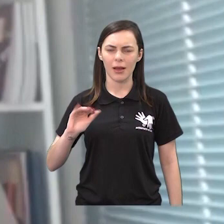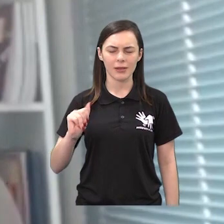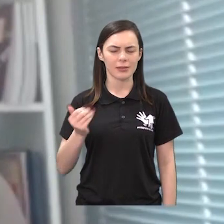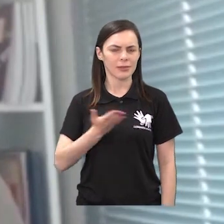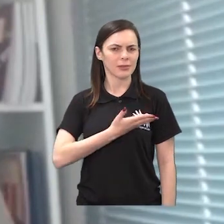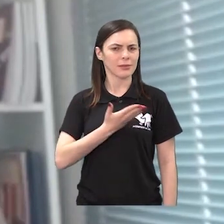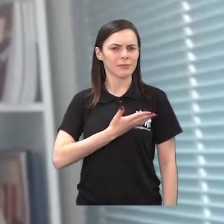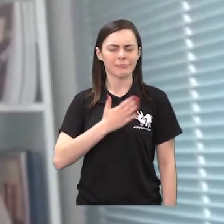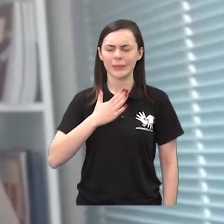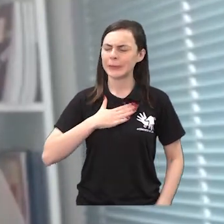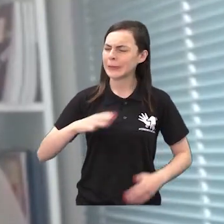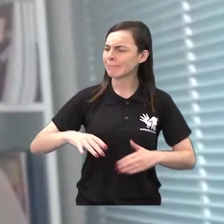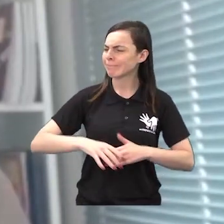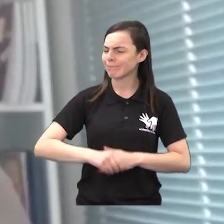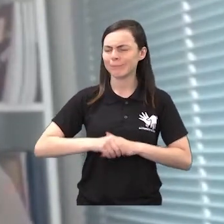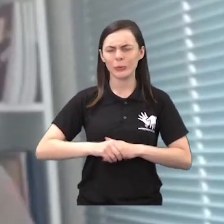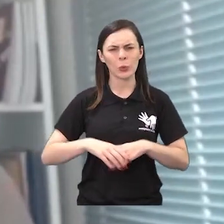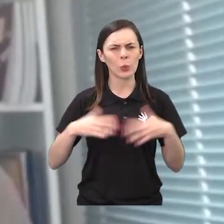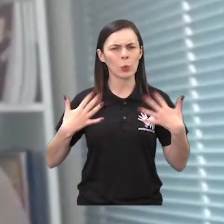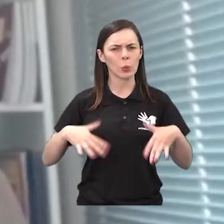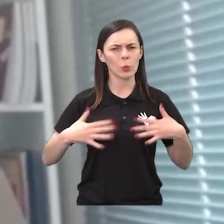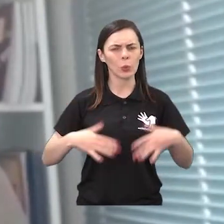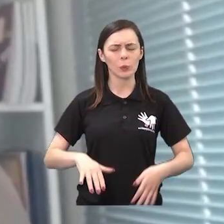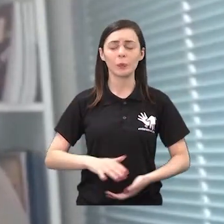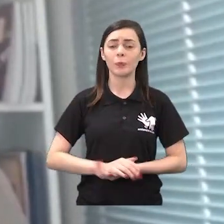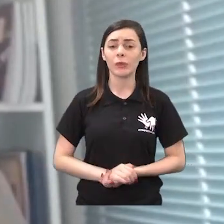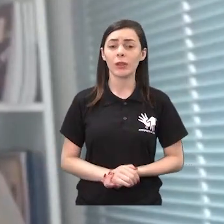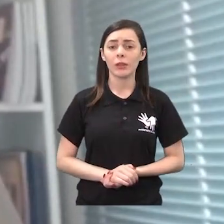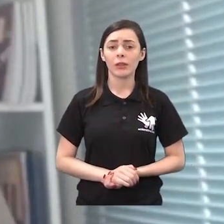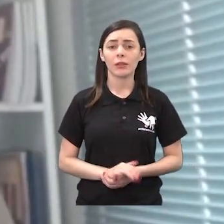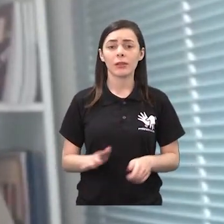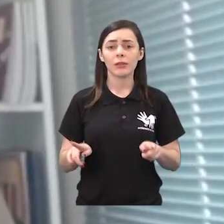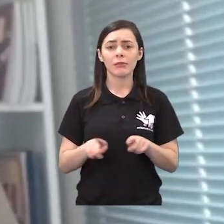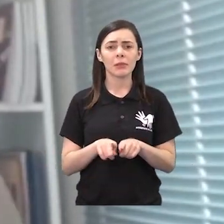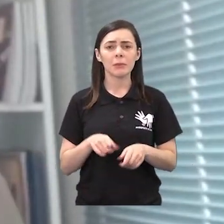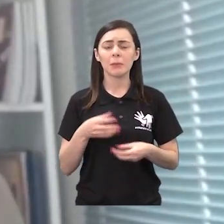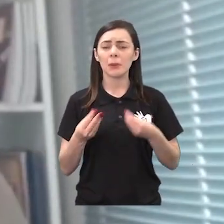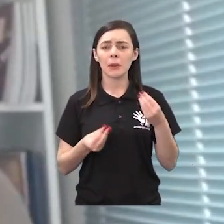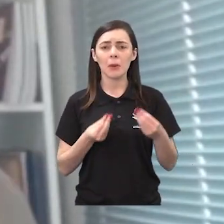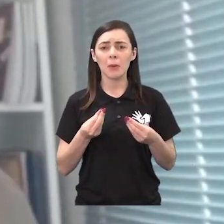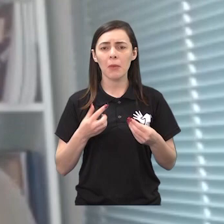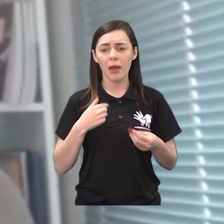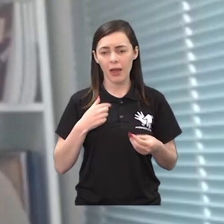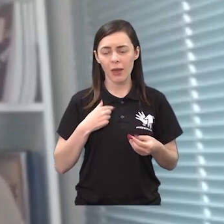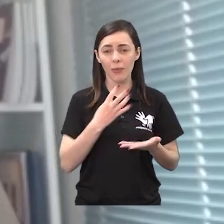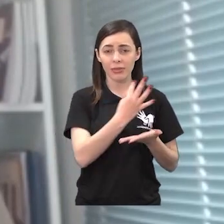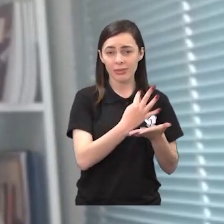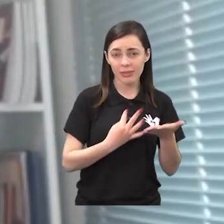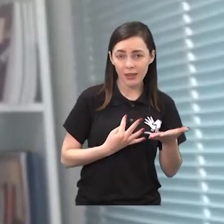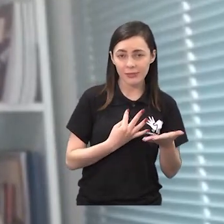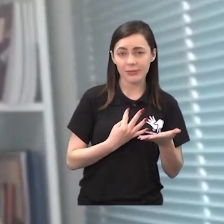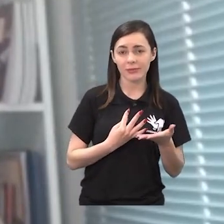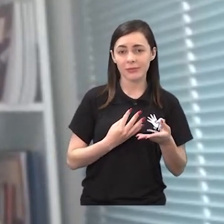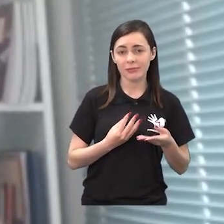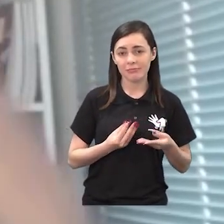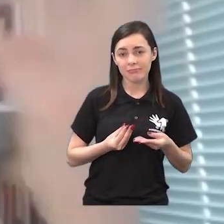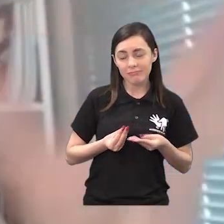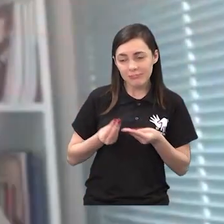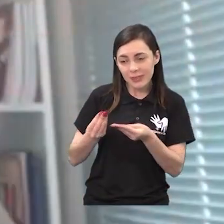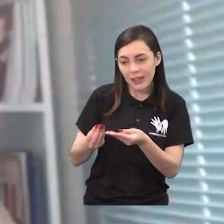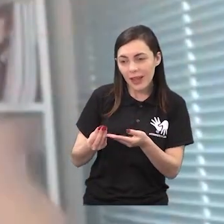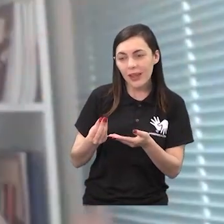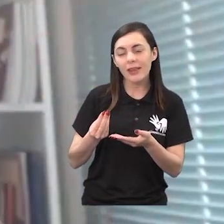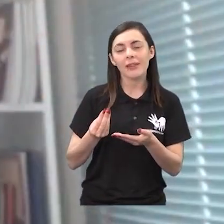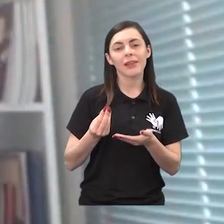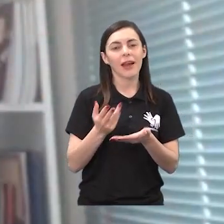minha amiga, minha parceiraça. E eu, como foi, eu mandei o texto para ela, ela